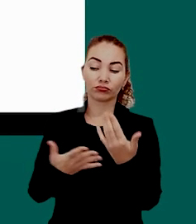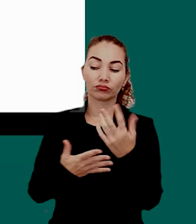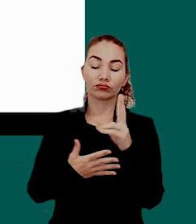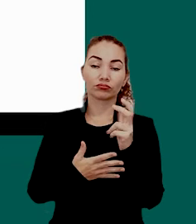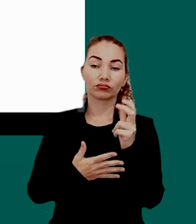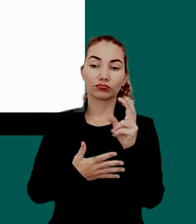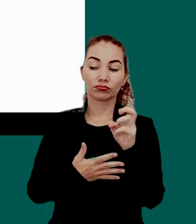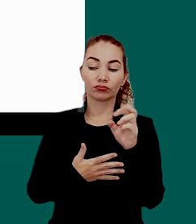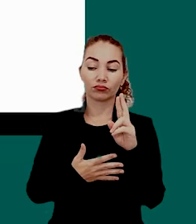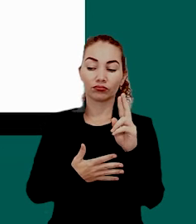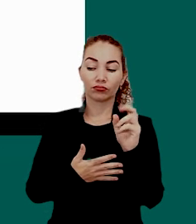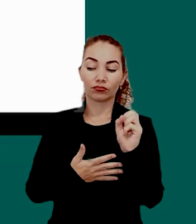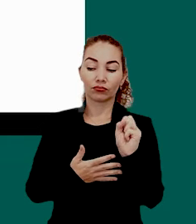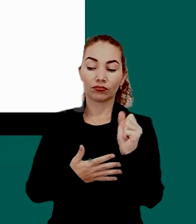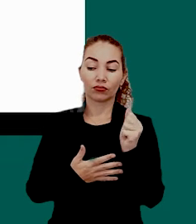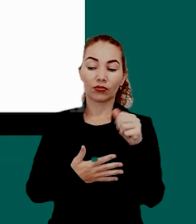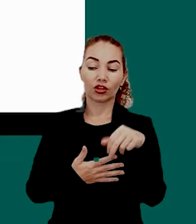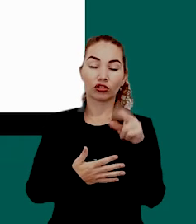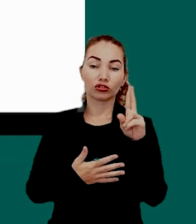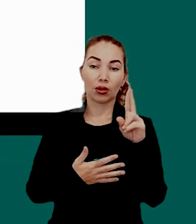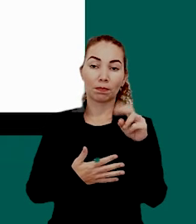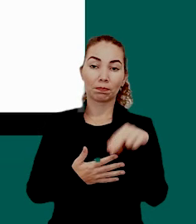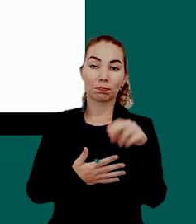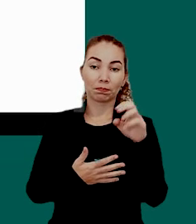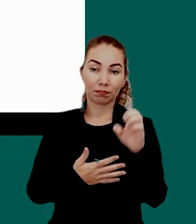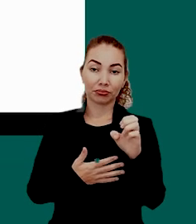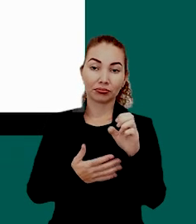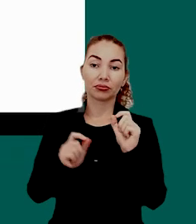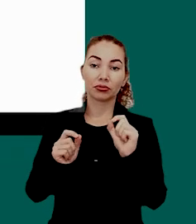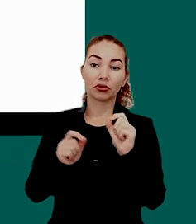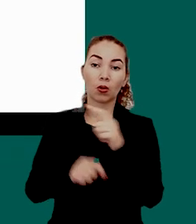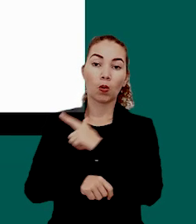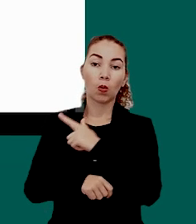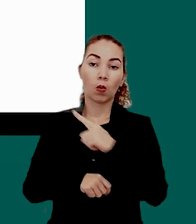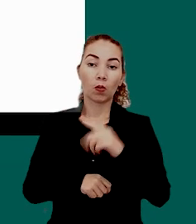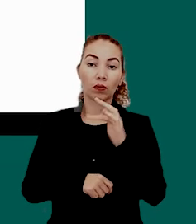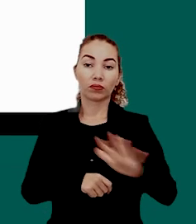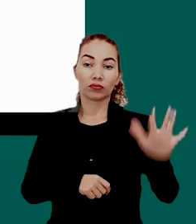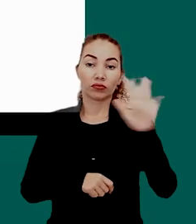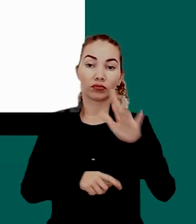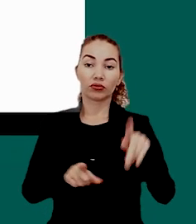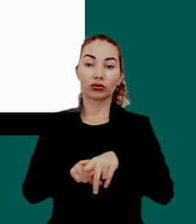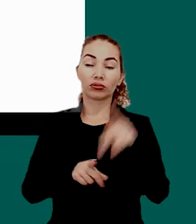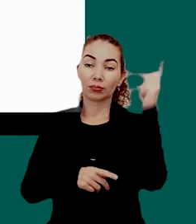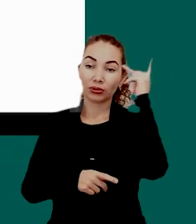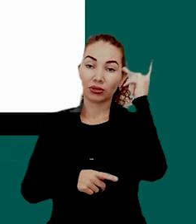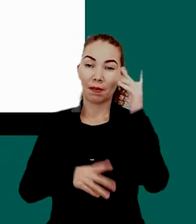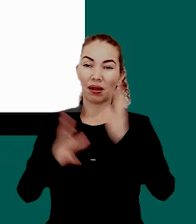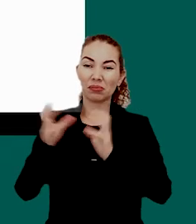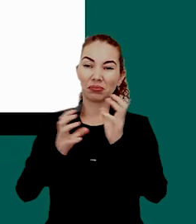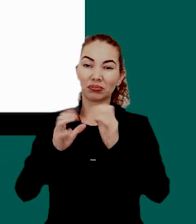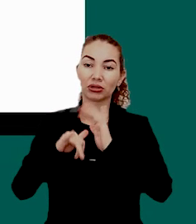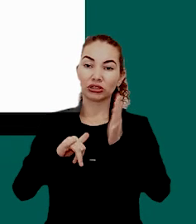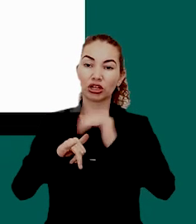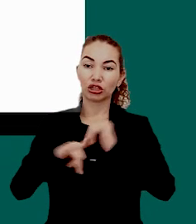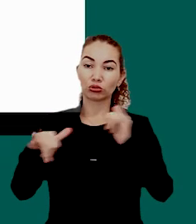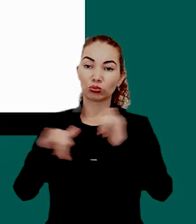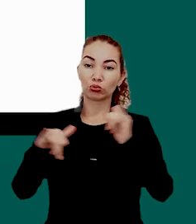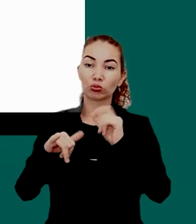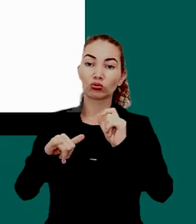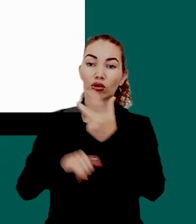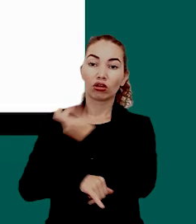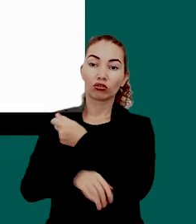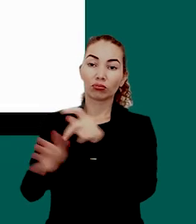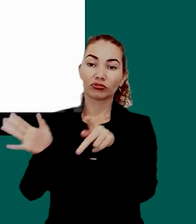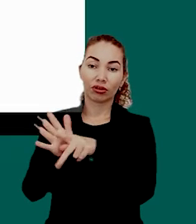São Paulo anunciou a possibilidade de uma vacina, né, o governo federal, nessa briga política que a gente vive atualmente, já anunciou na sequência a possibilidade de uma